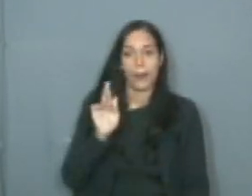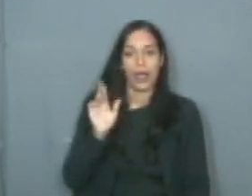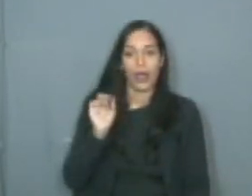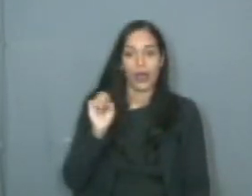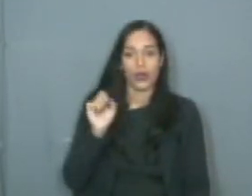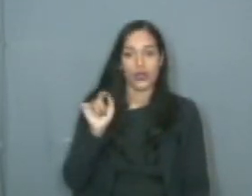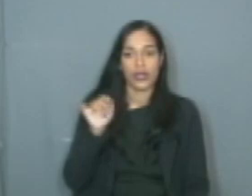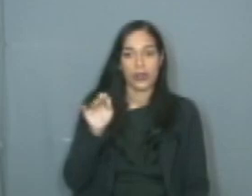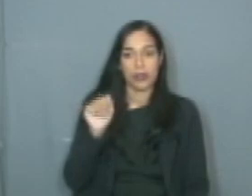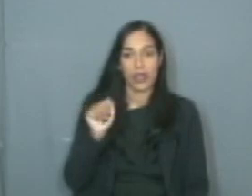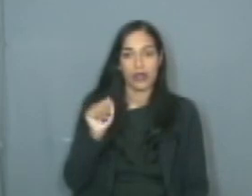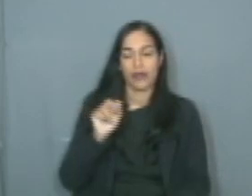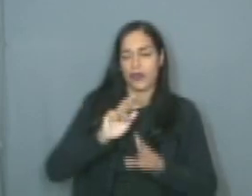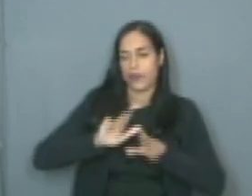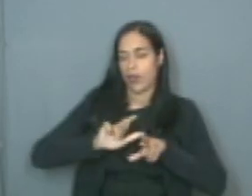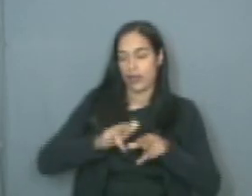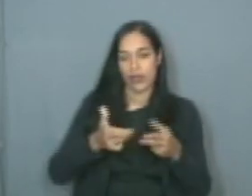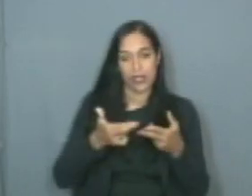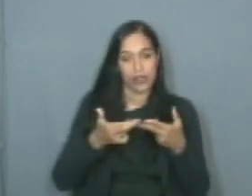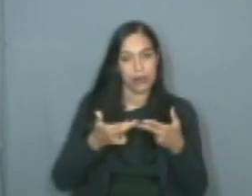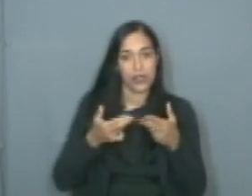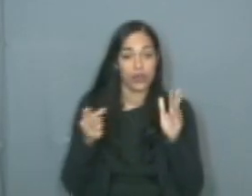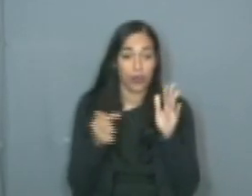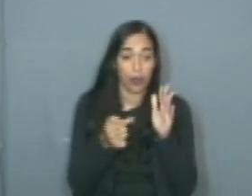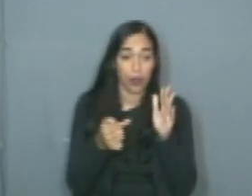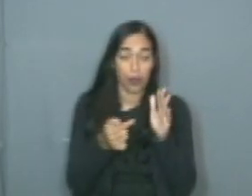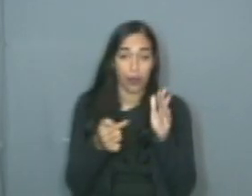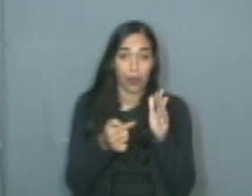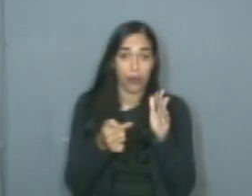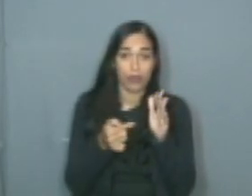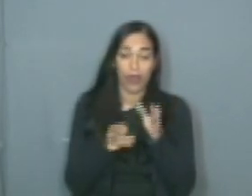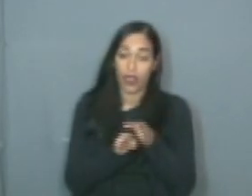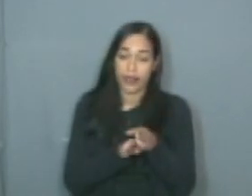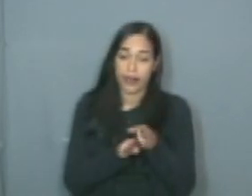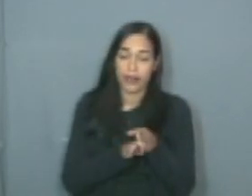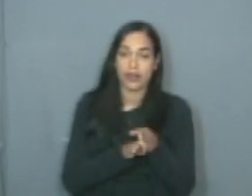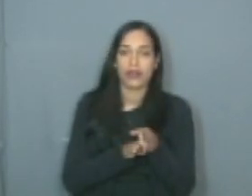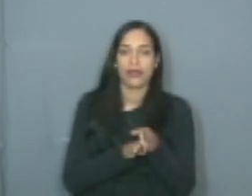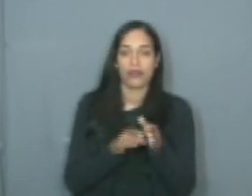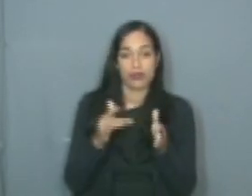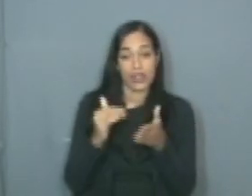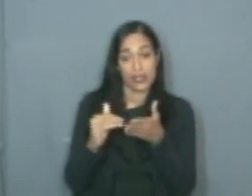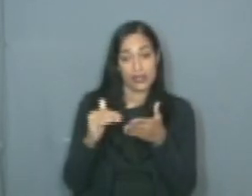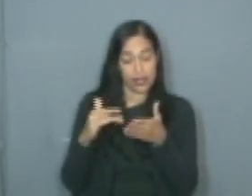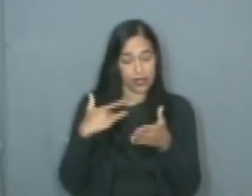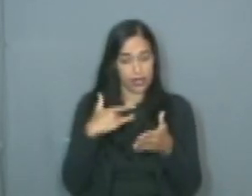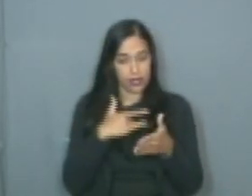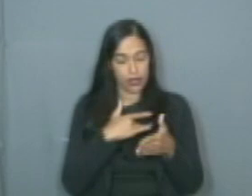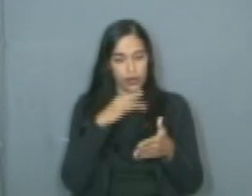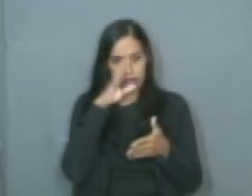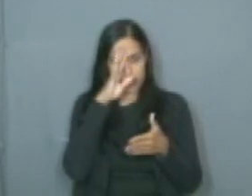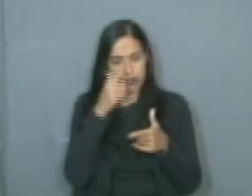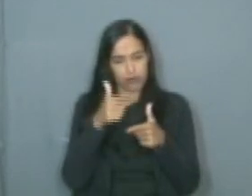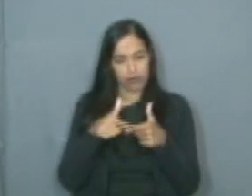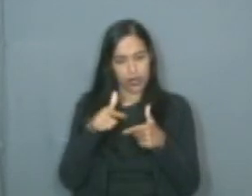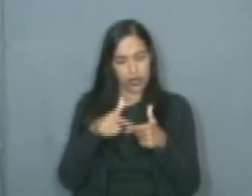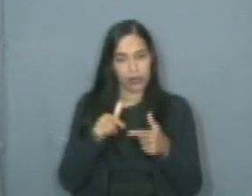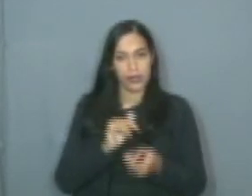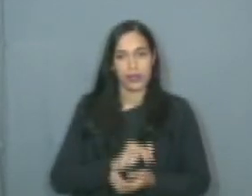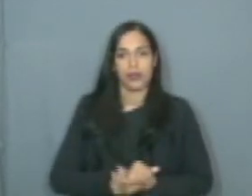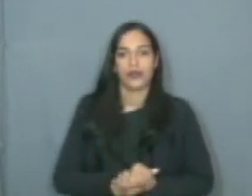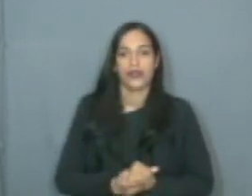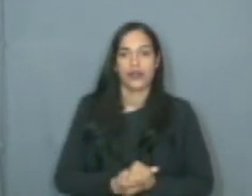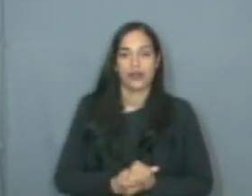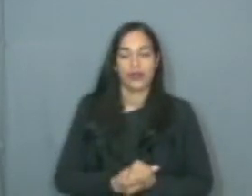requerimentos e uma indicação que a gente faz agora para que a Secretaria de Saúde, de fato, resolva os problemas.